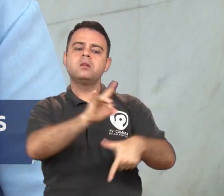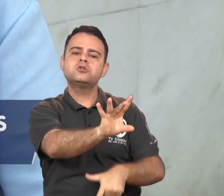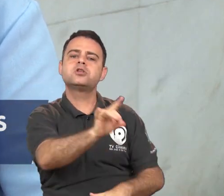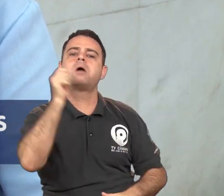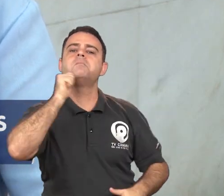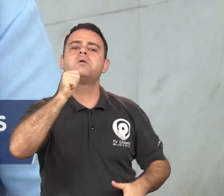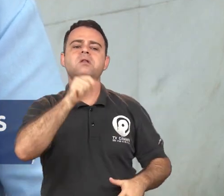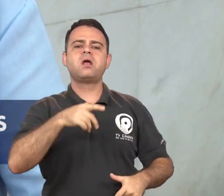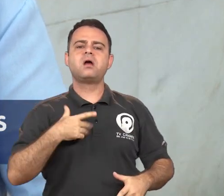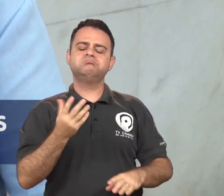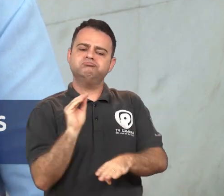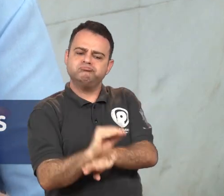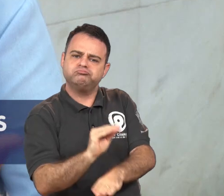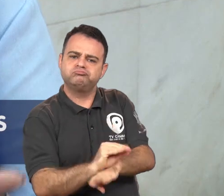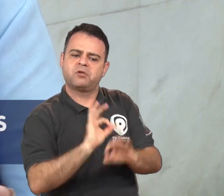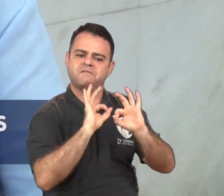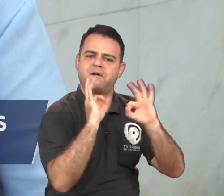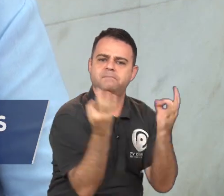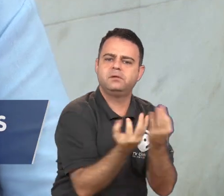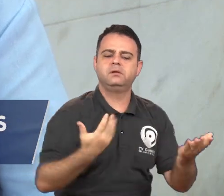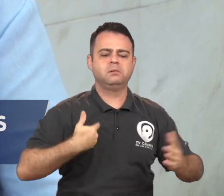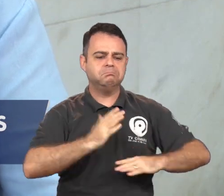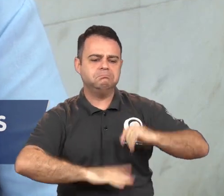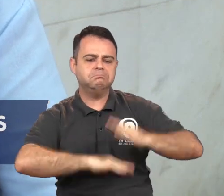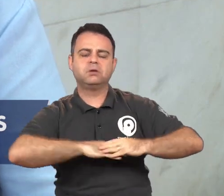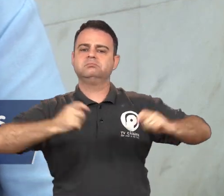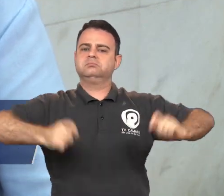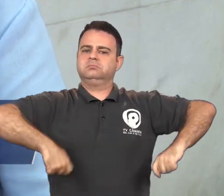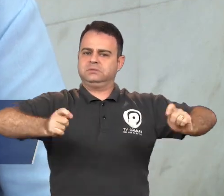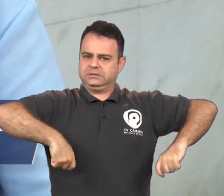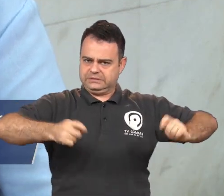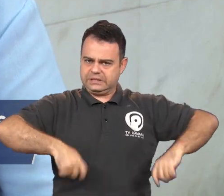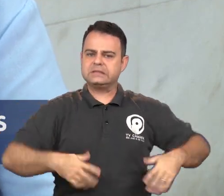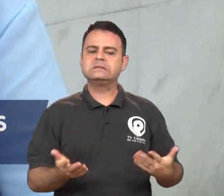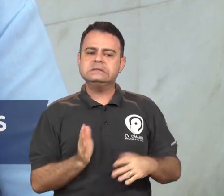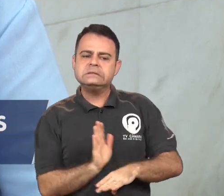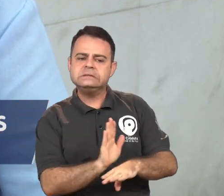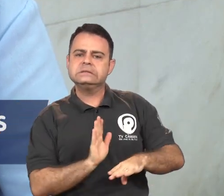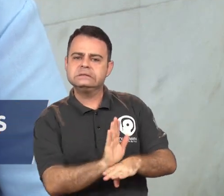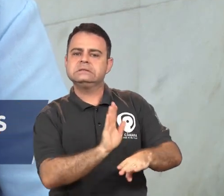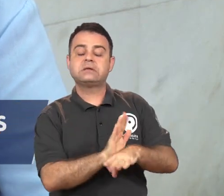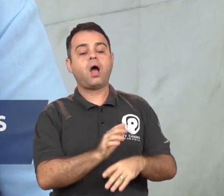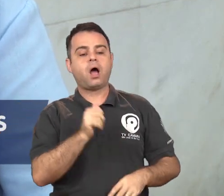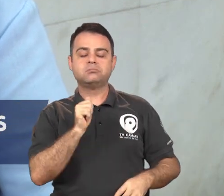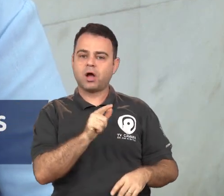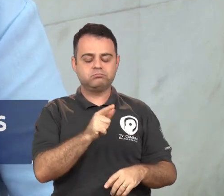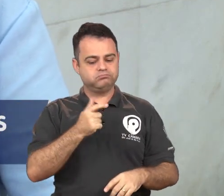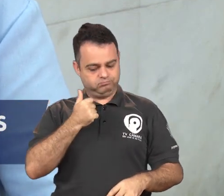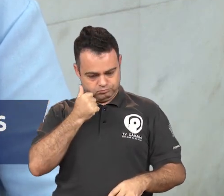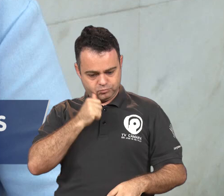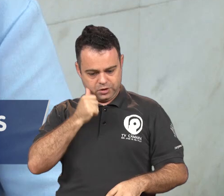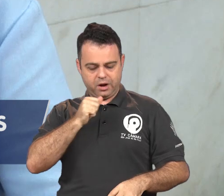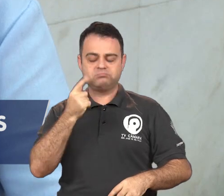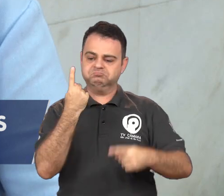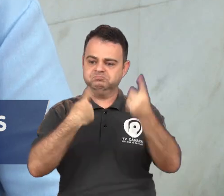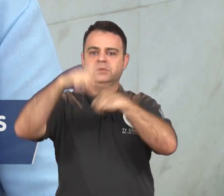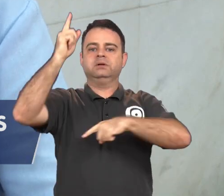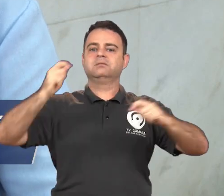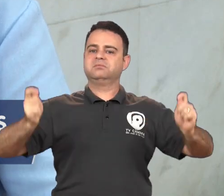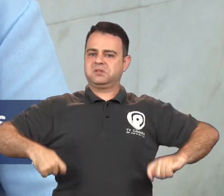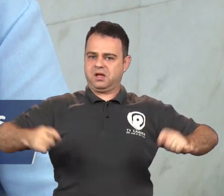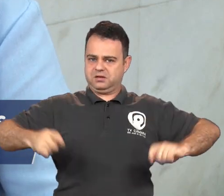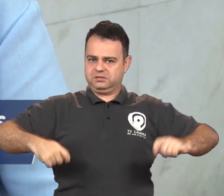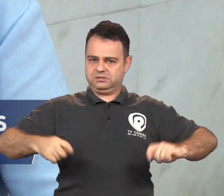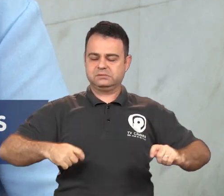dignifica, você conseguir sustentar a sua família, ajudar, isso faz a diferença. Então, isso surgiu